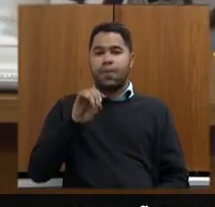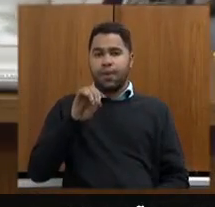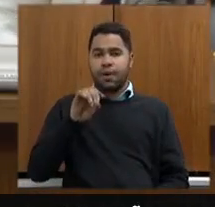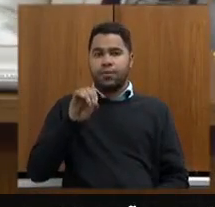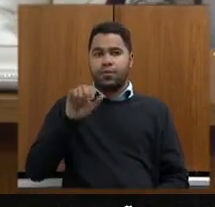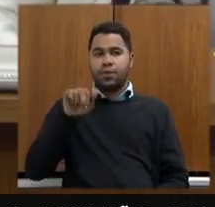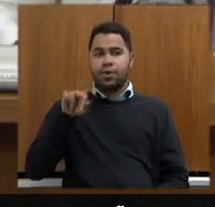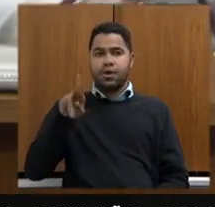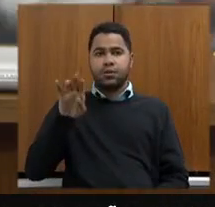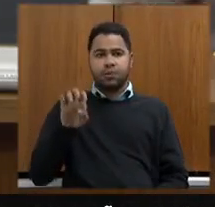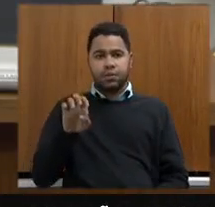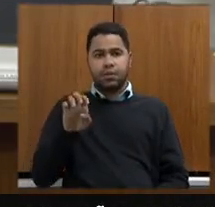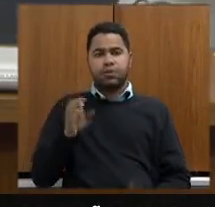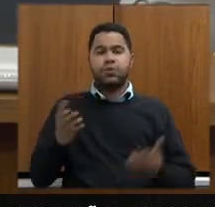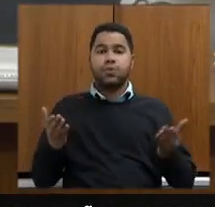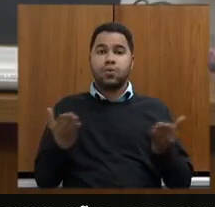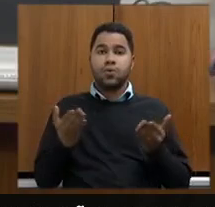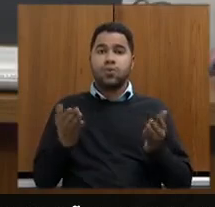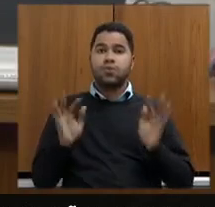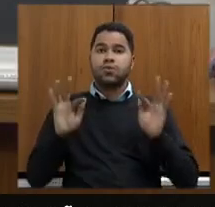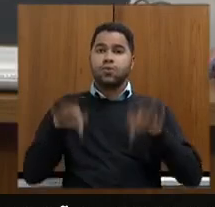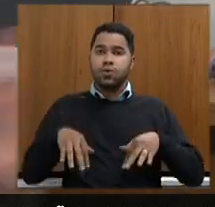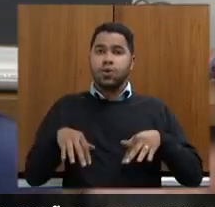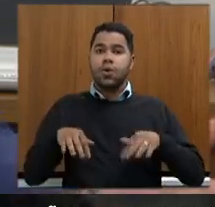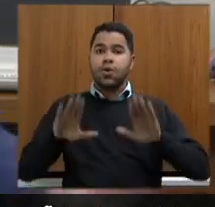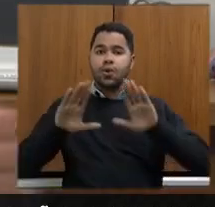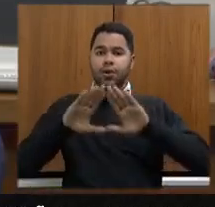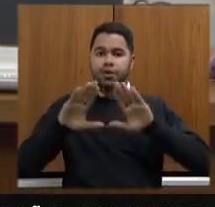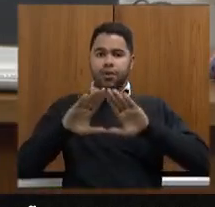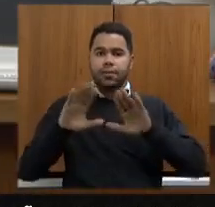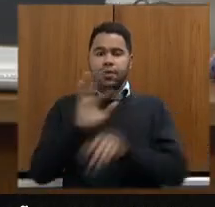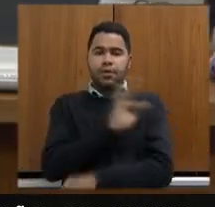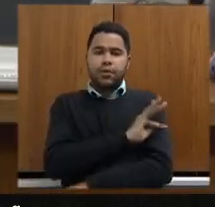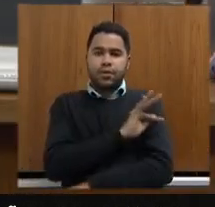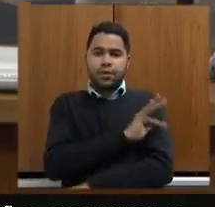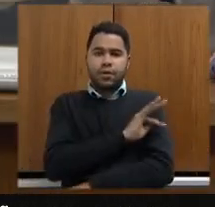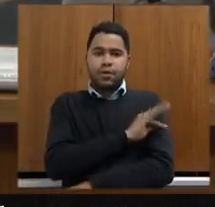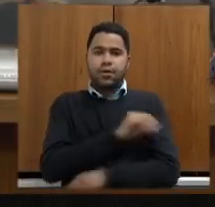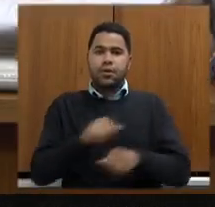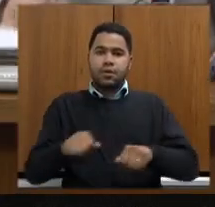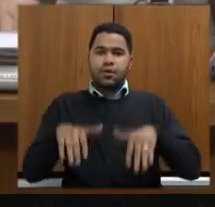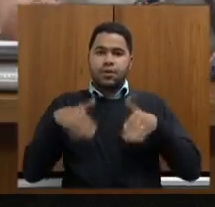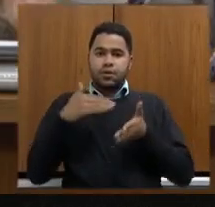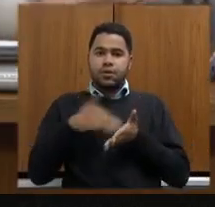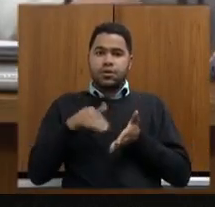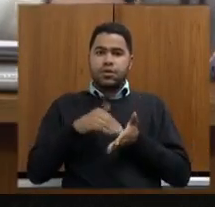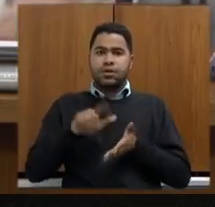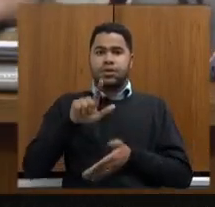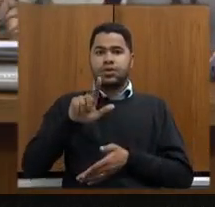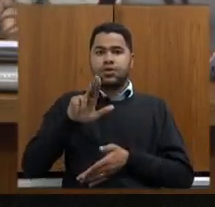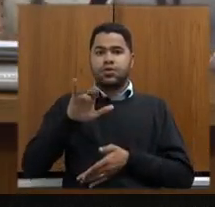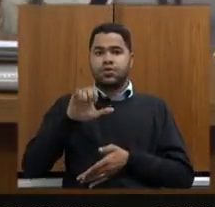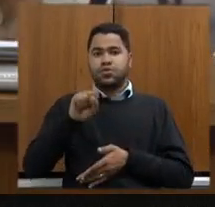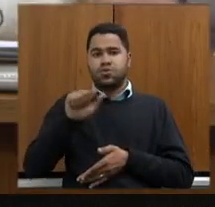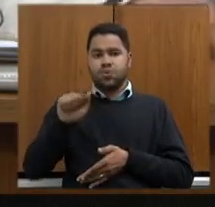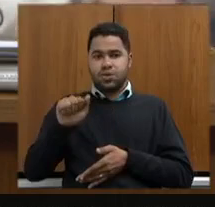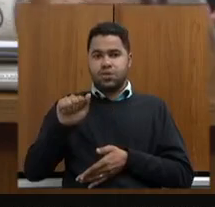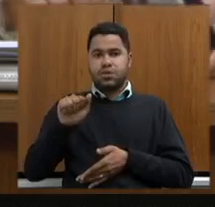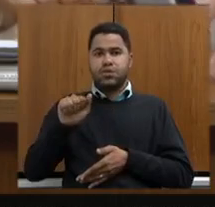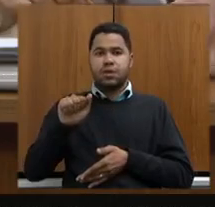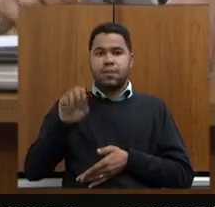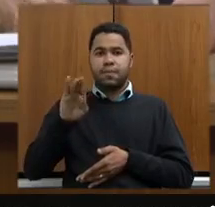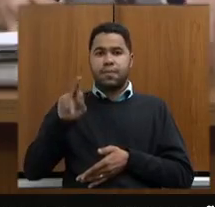hoje finalizando aqui o Assembleia ficar Lisa com audiência pública da minha colega secretário Luiza Barreto e a minha própria audiência